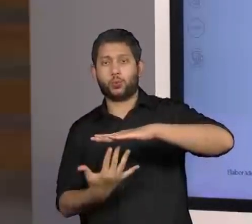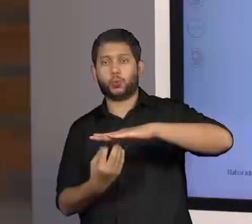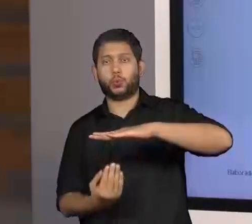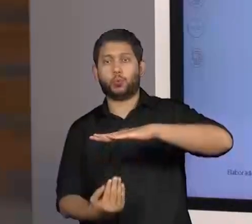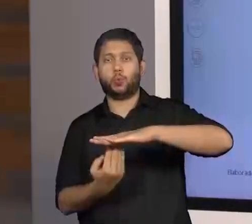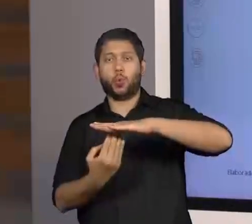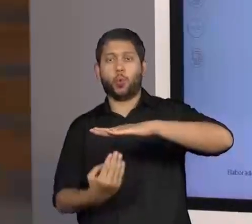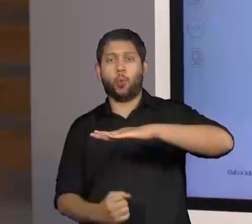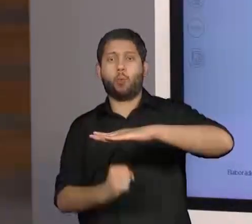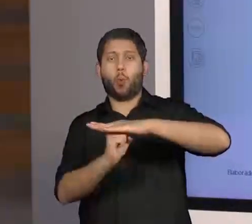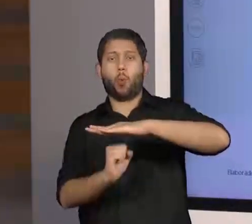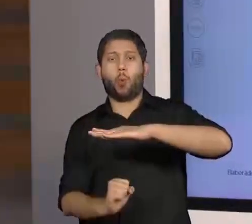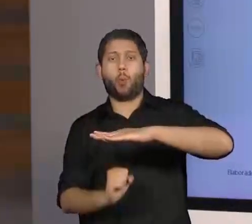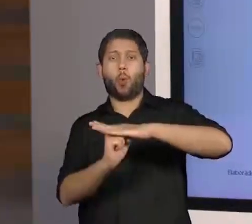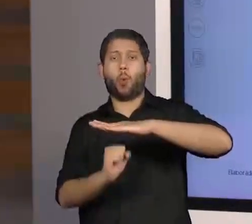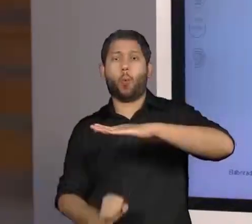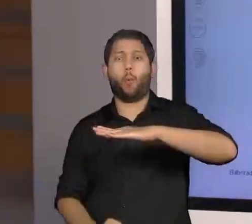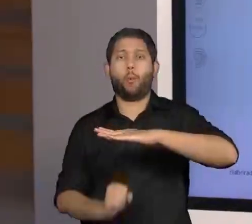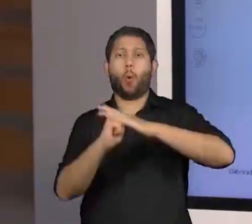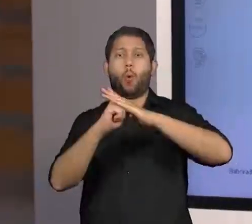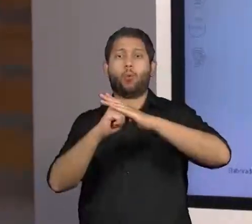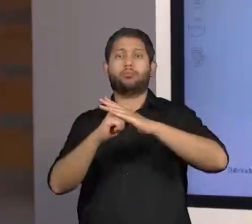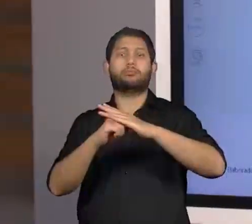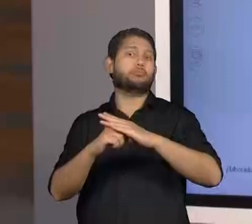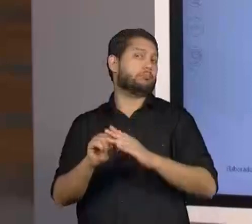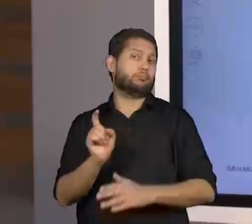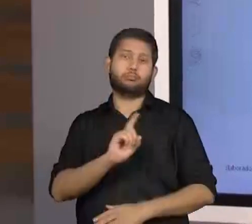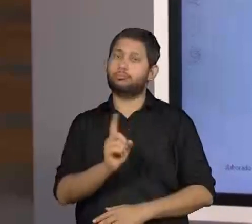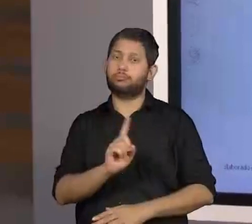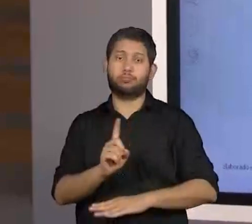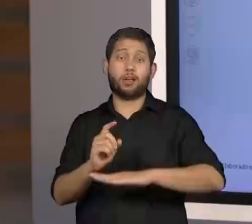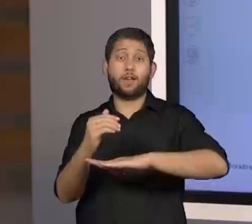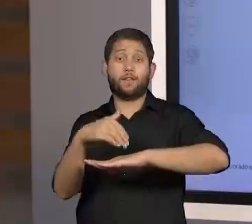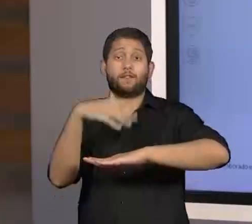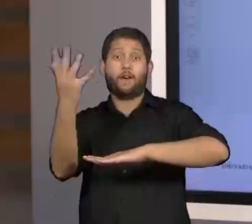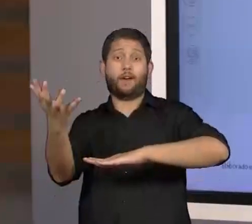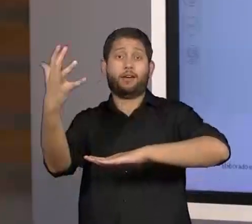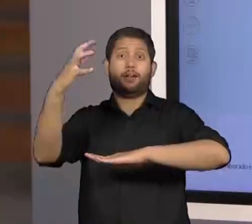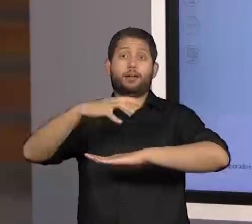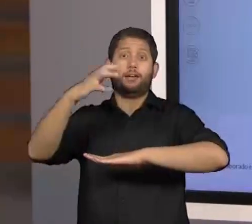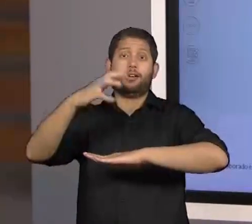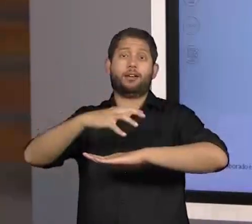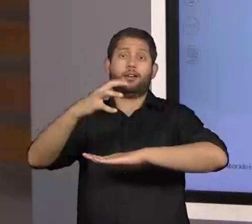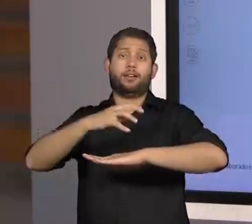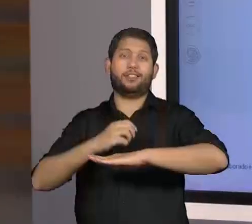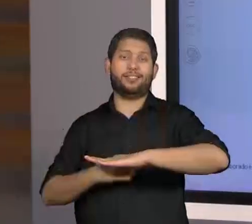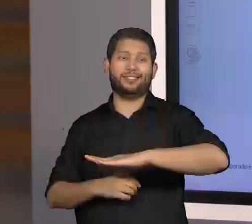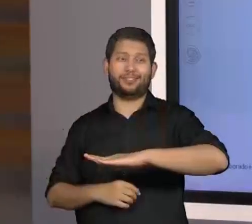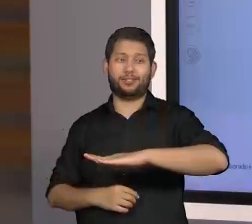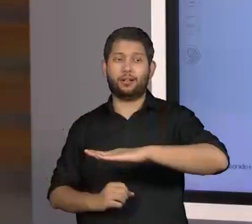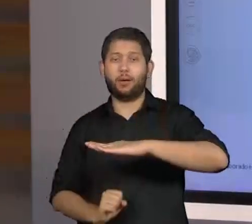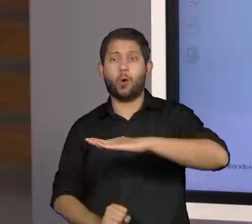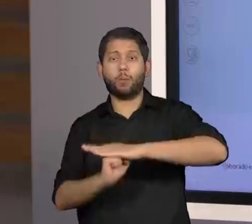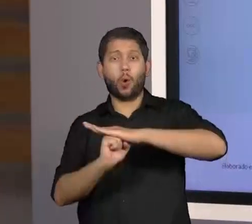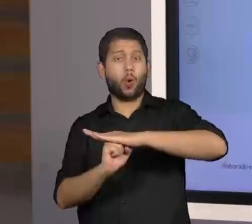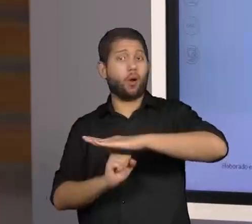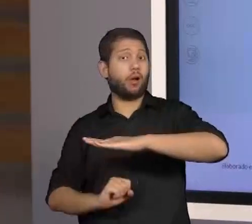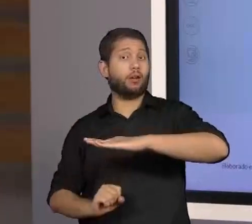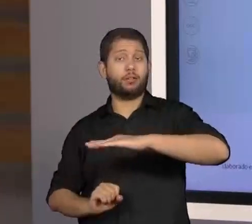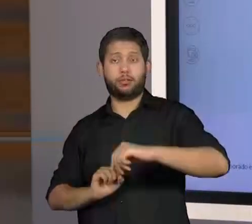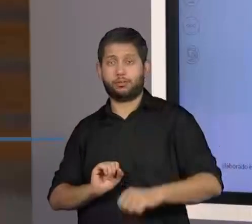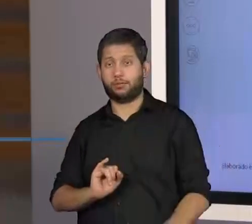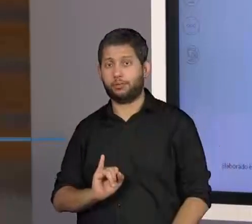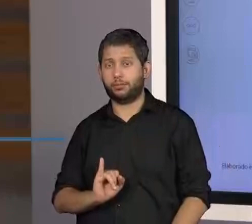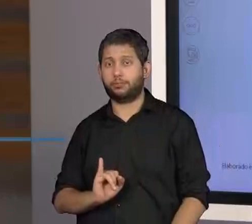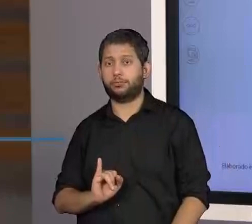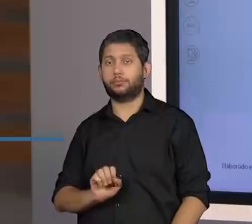cima, fora da Terra. Então, é diferente aí, então, pessoal. Então, toda vez que eu falar de agente externo, eu estou falando de algo